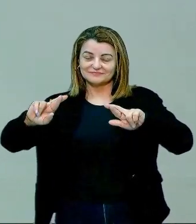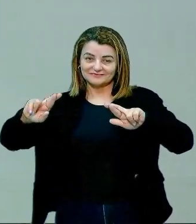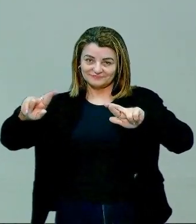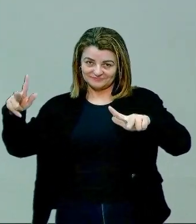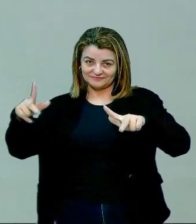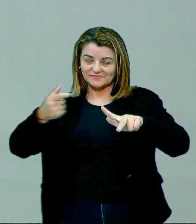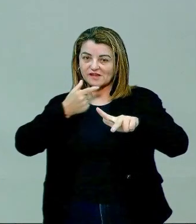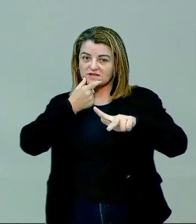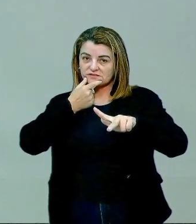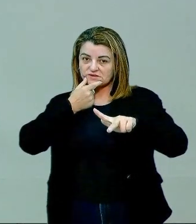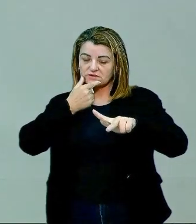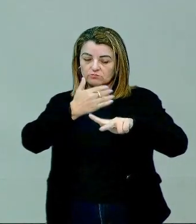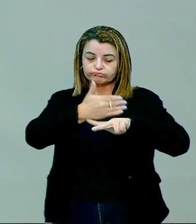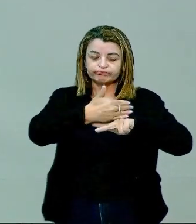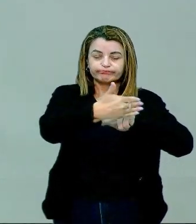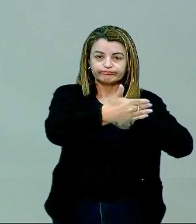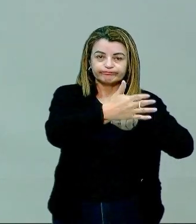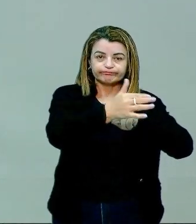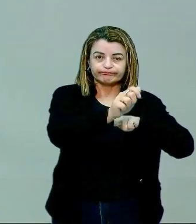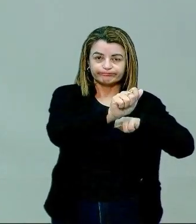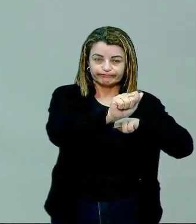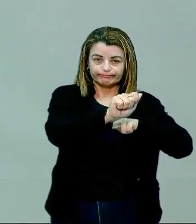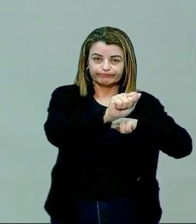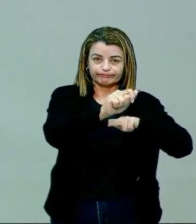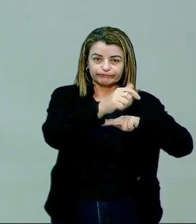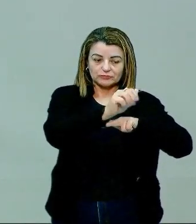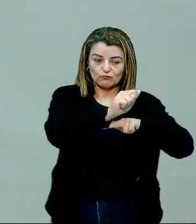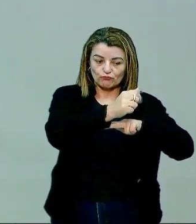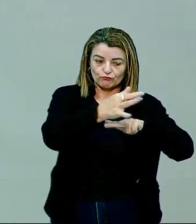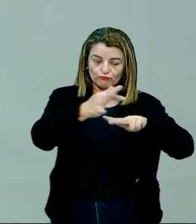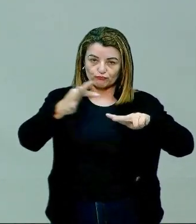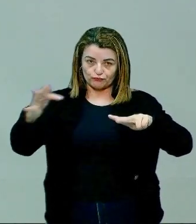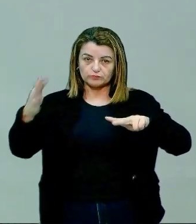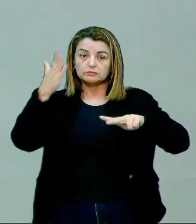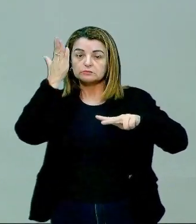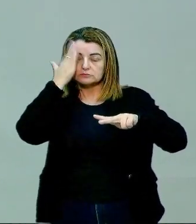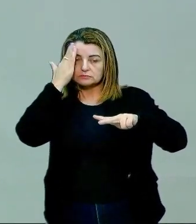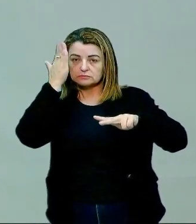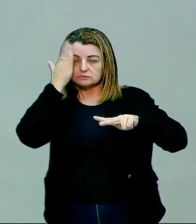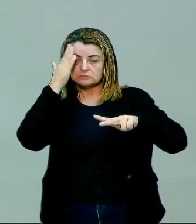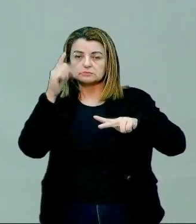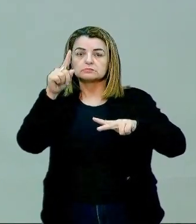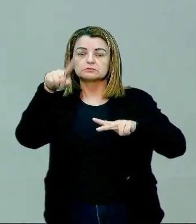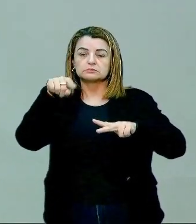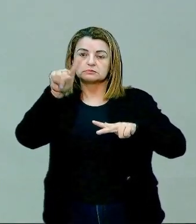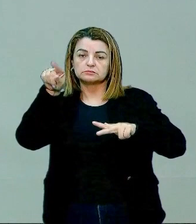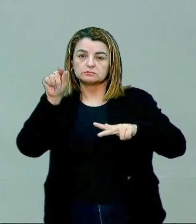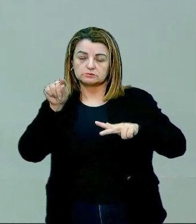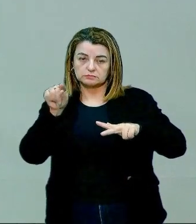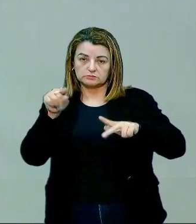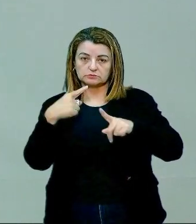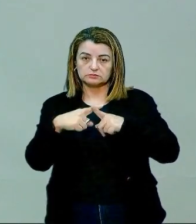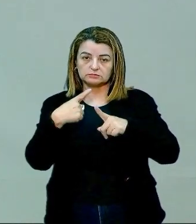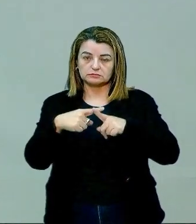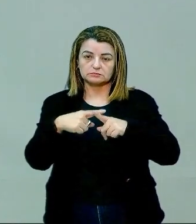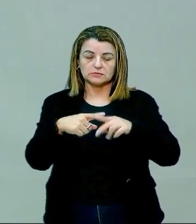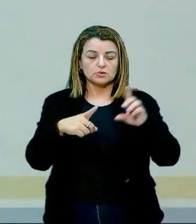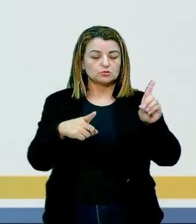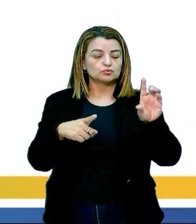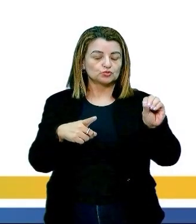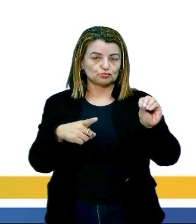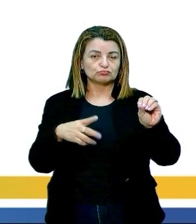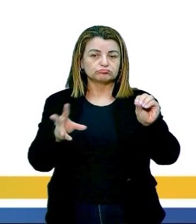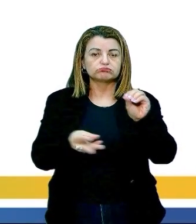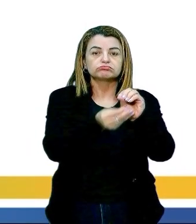no início da frase, quando você vai ler, você já sabe que é uma pergunta exatamente por causa desse do e desse